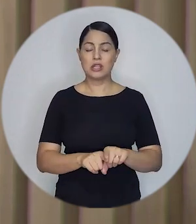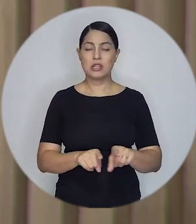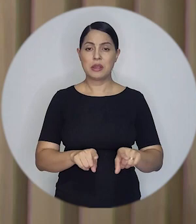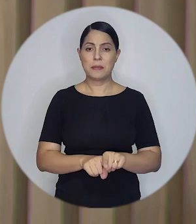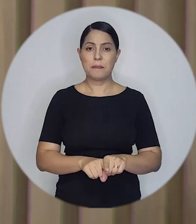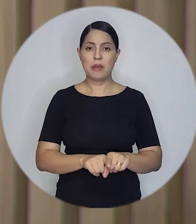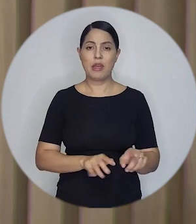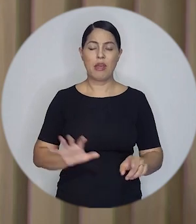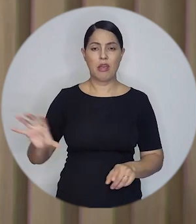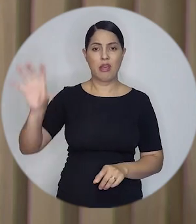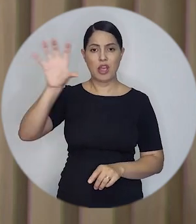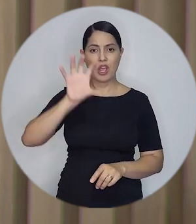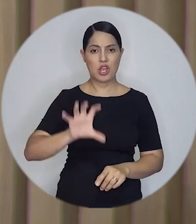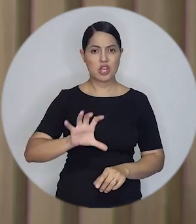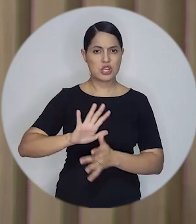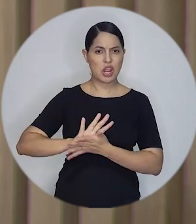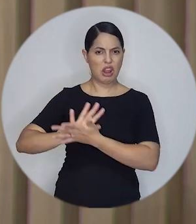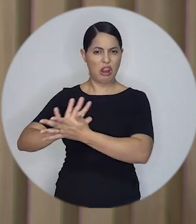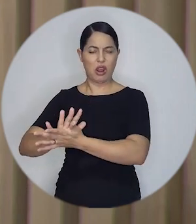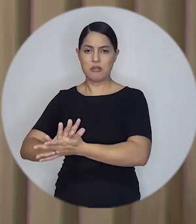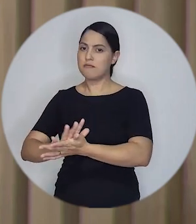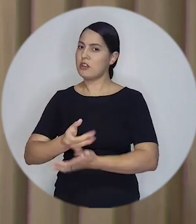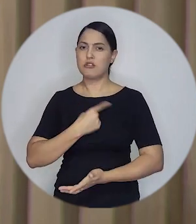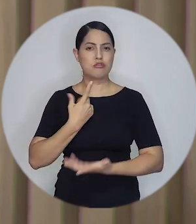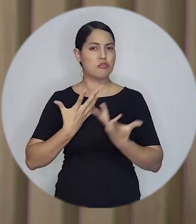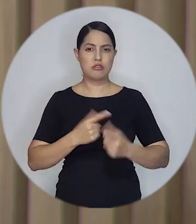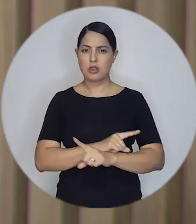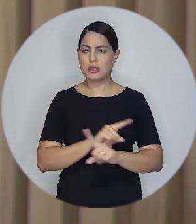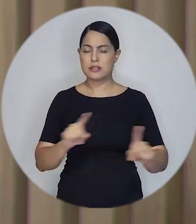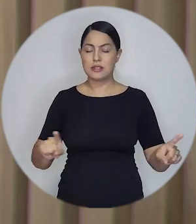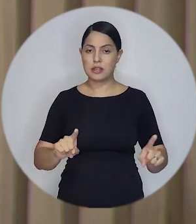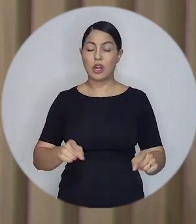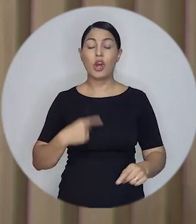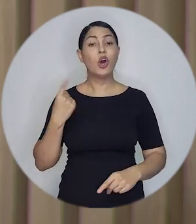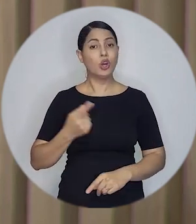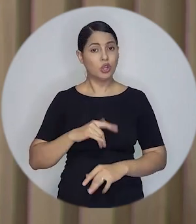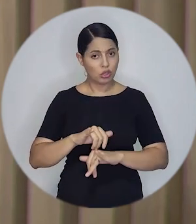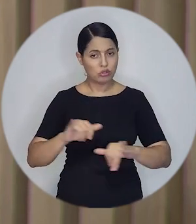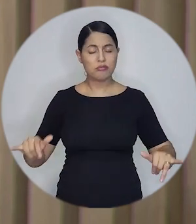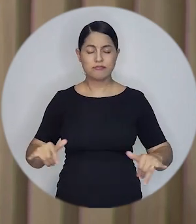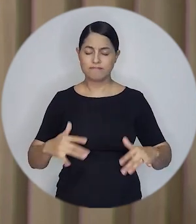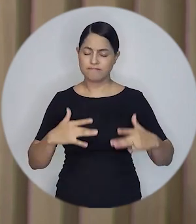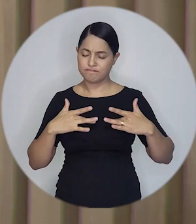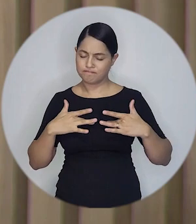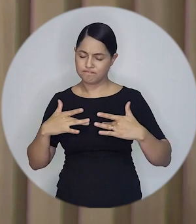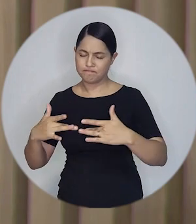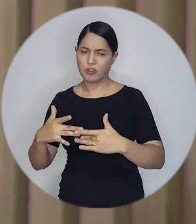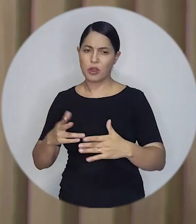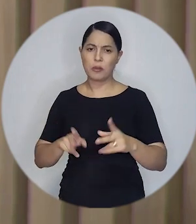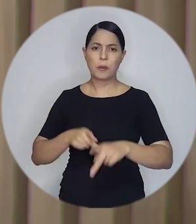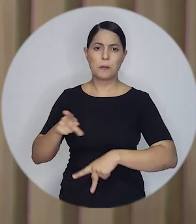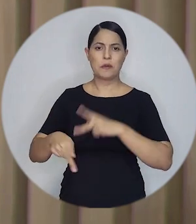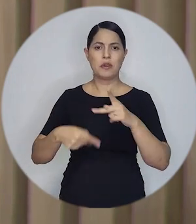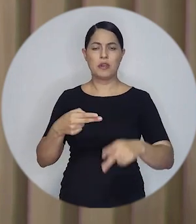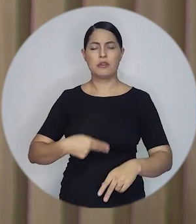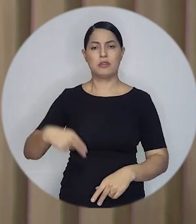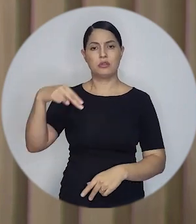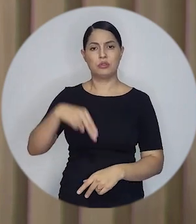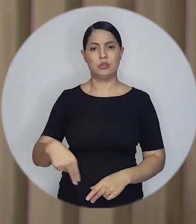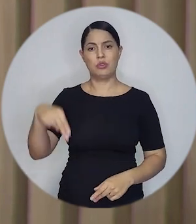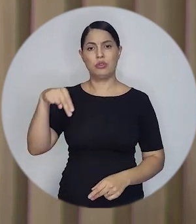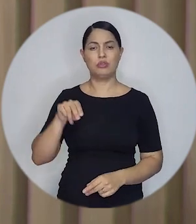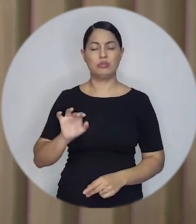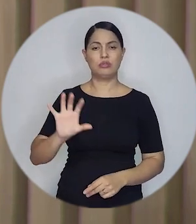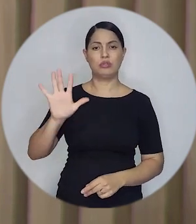preconceito e a xenofobia em nossa sociedade. Exigimos respeito ao tempo que expressamos nossa solidariedade às